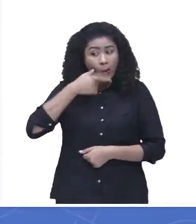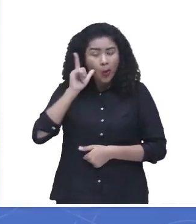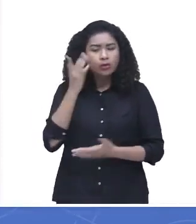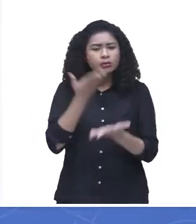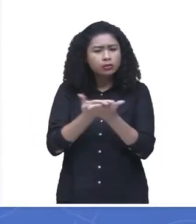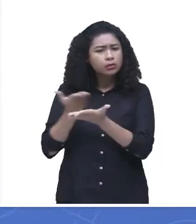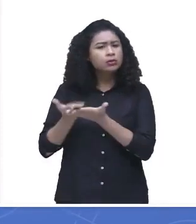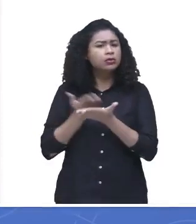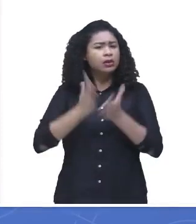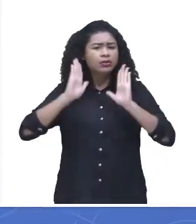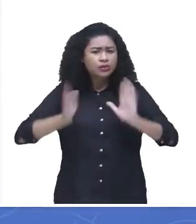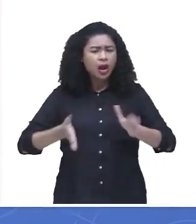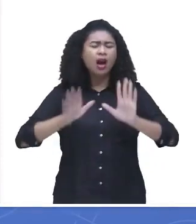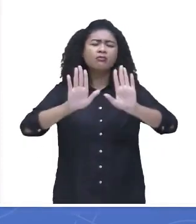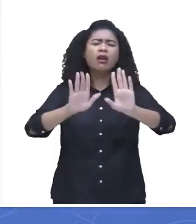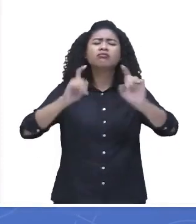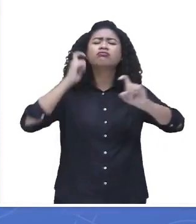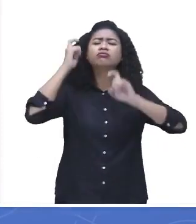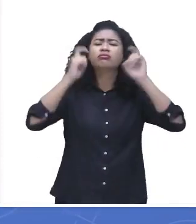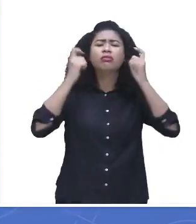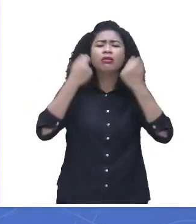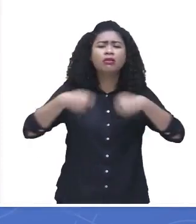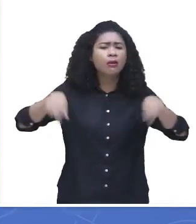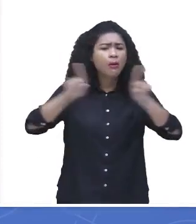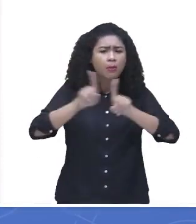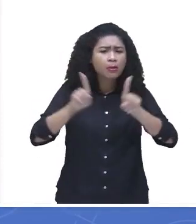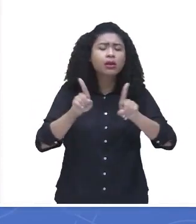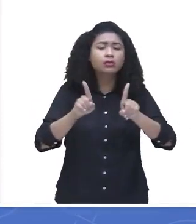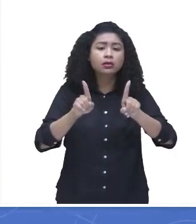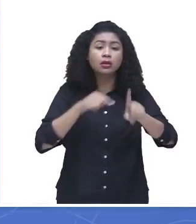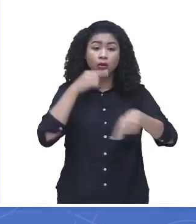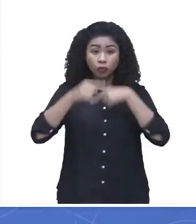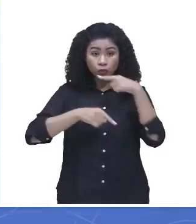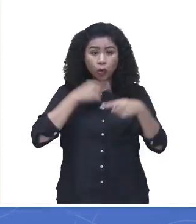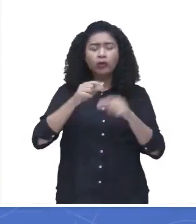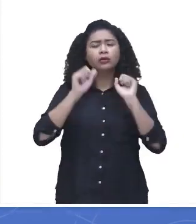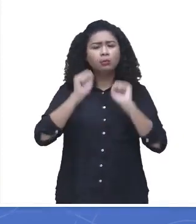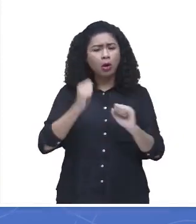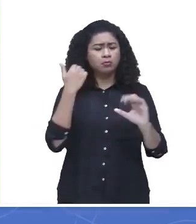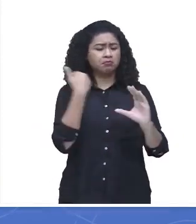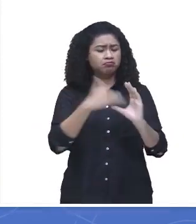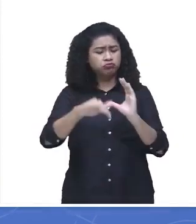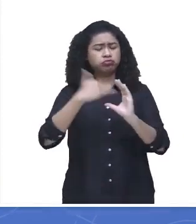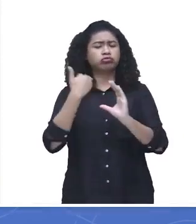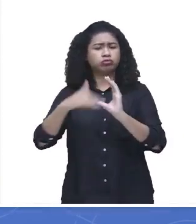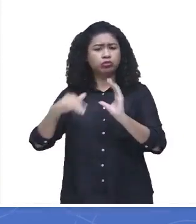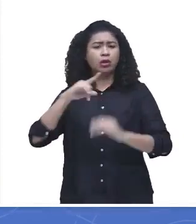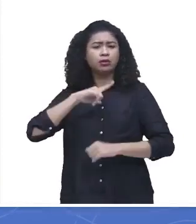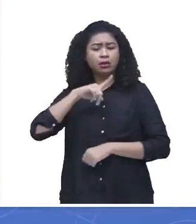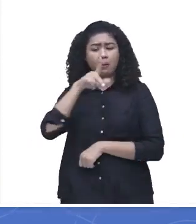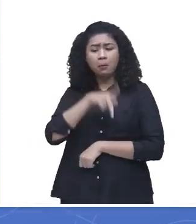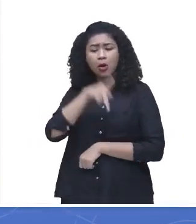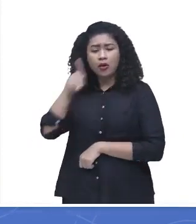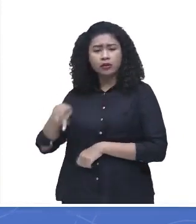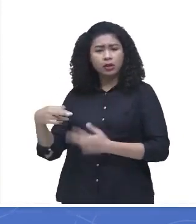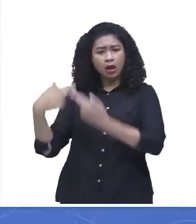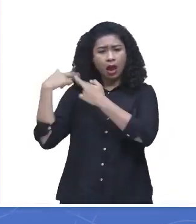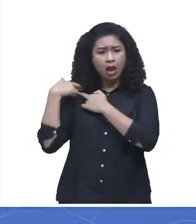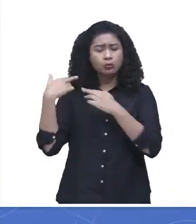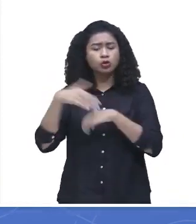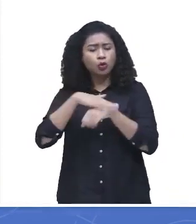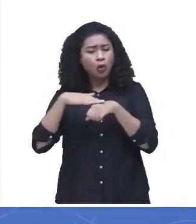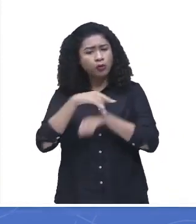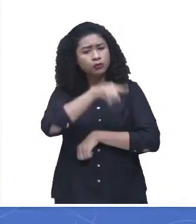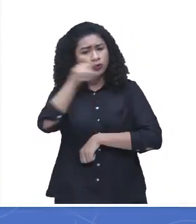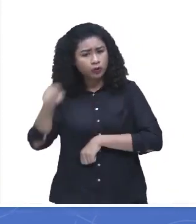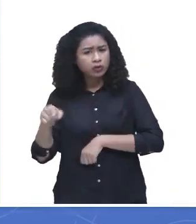vocês tenham dúvidas, nós temos aí a professora Isabel, a professora Audiline que estão no chat conosco. Vocês podem fazer perguntas a ela também, podem perguntar